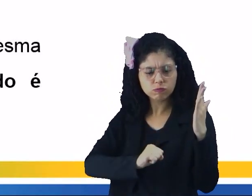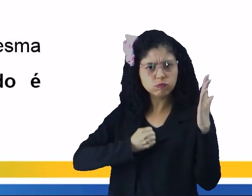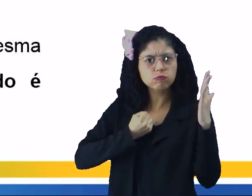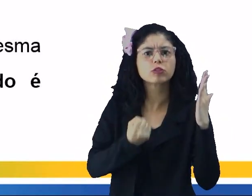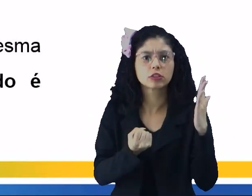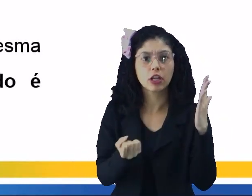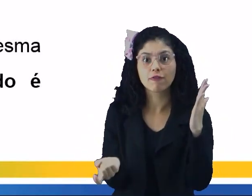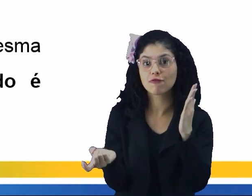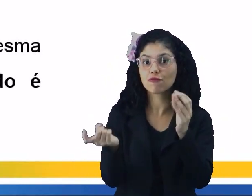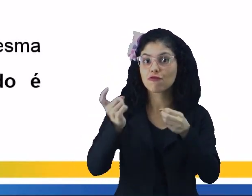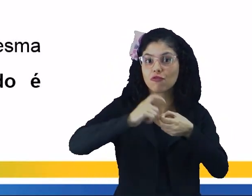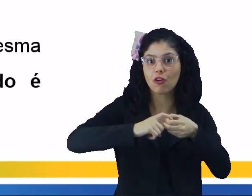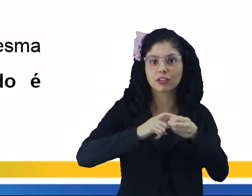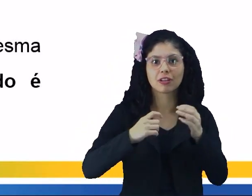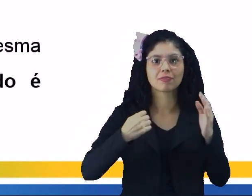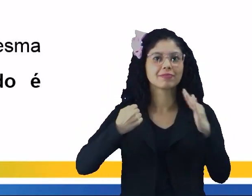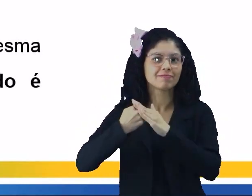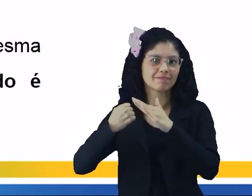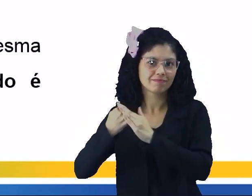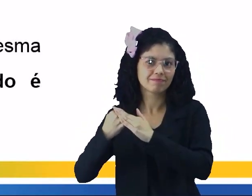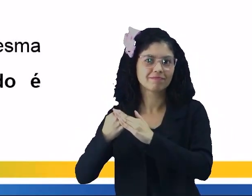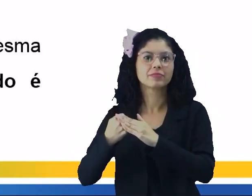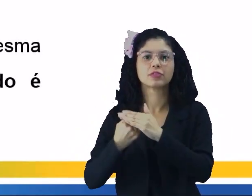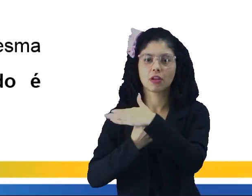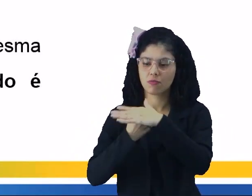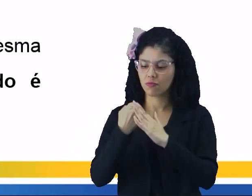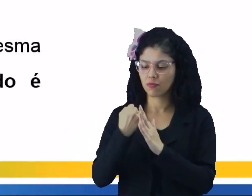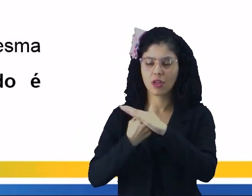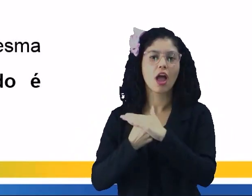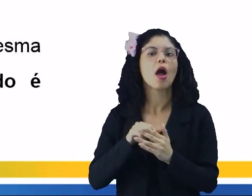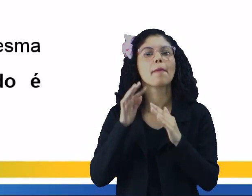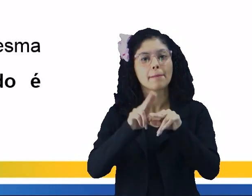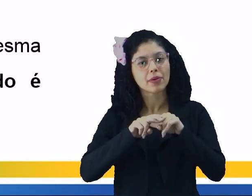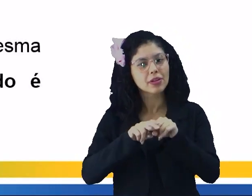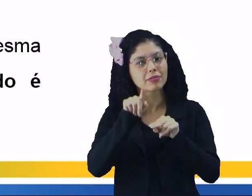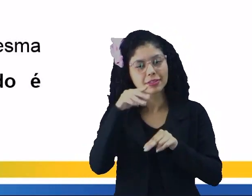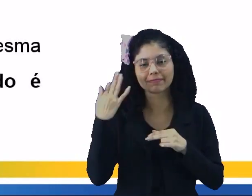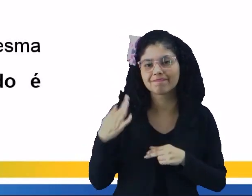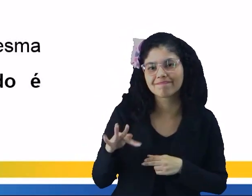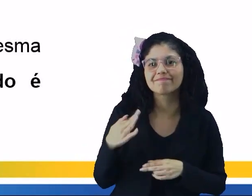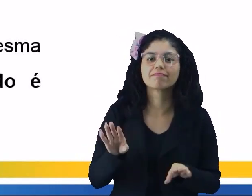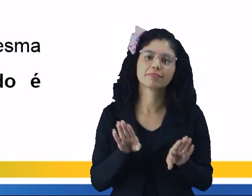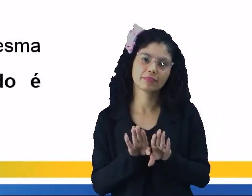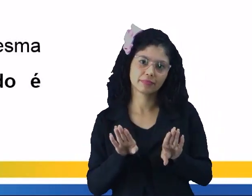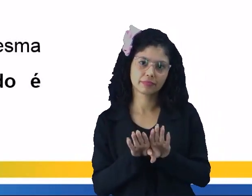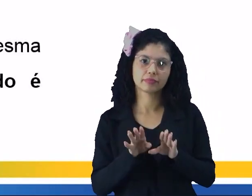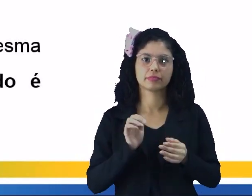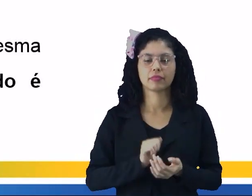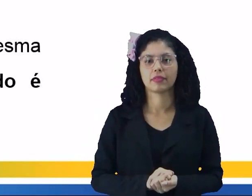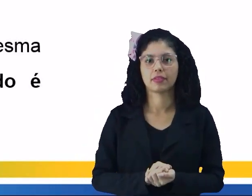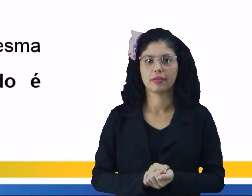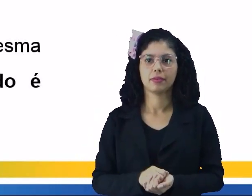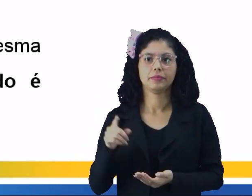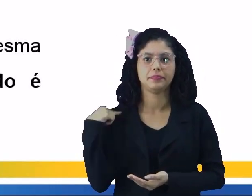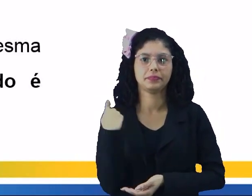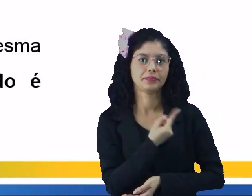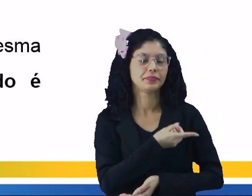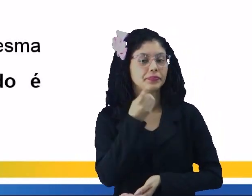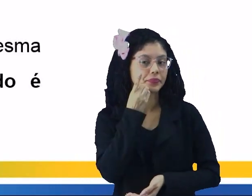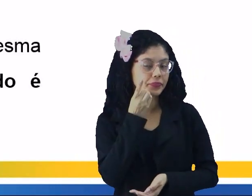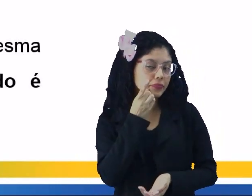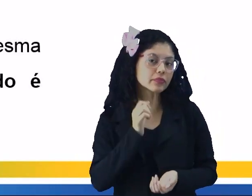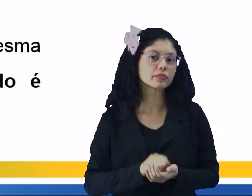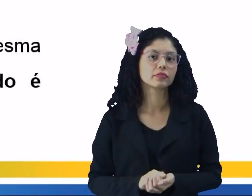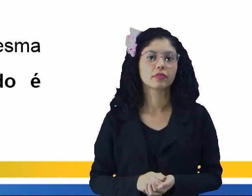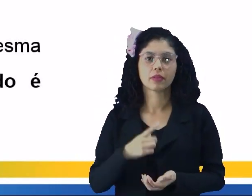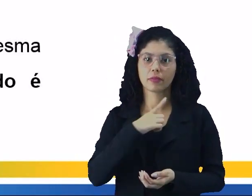parede volta para a sua mão também. Por isso que você sente dor. Então isso é um exemplo simples, né, do nosso dia a dia que a gente tem